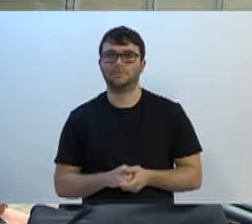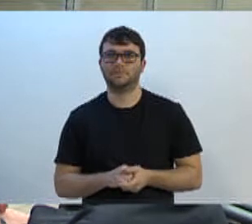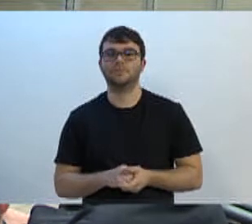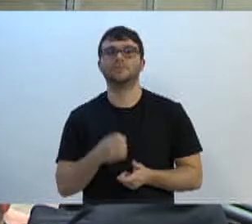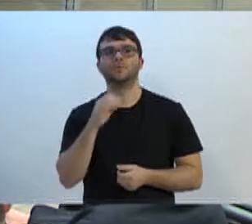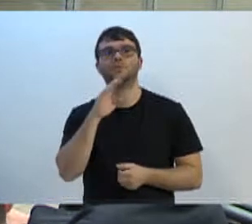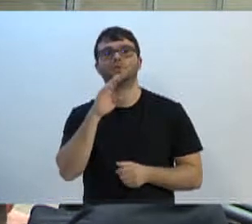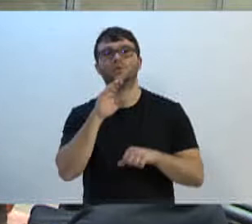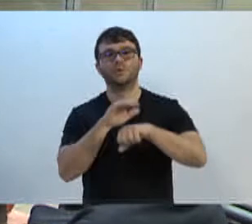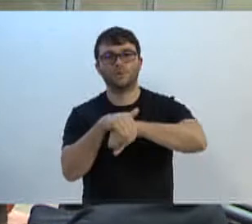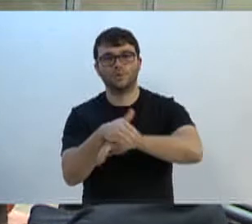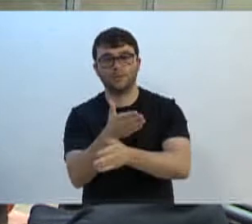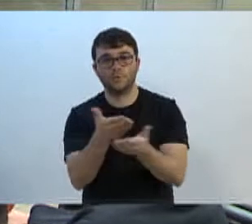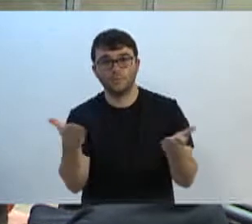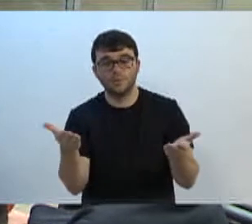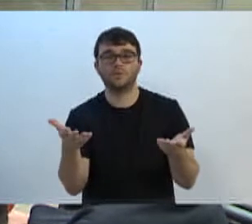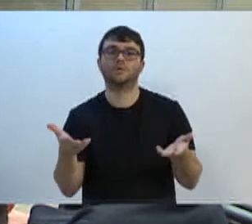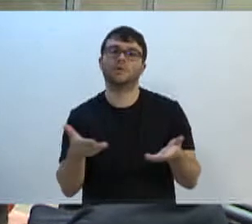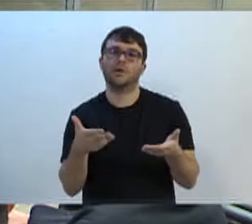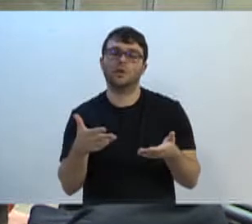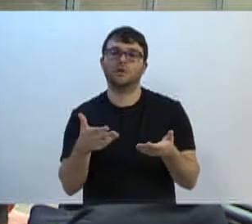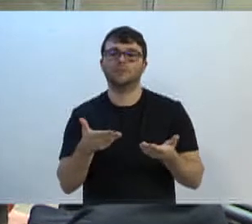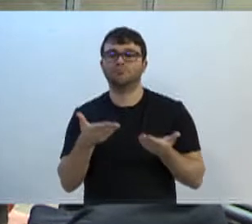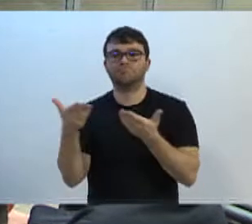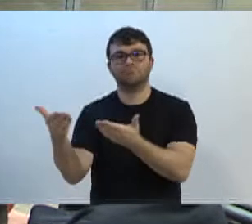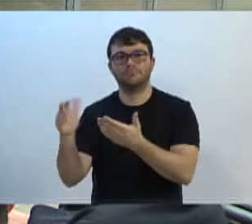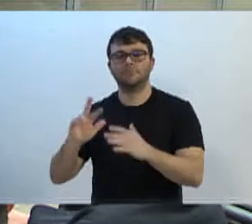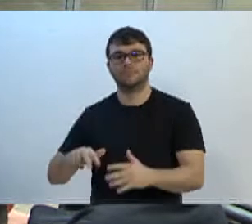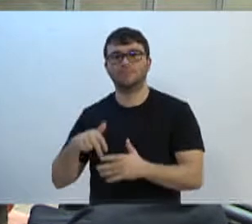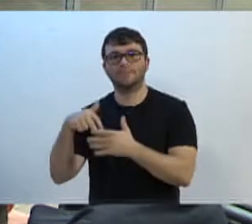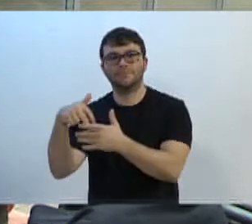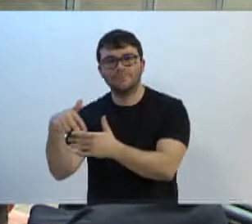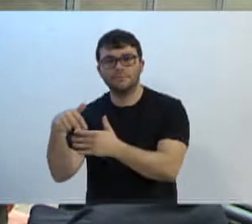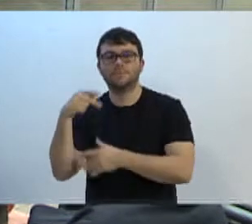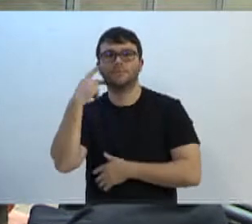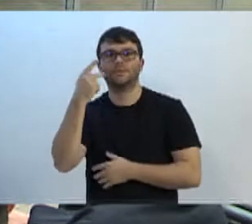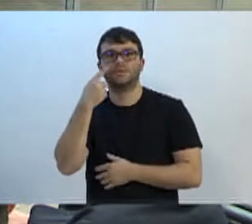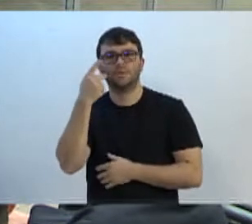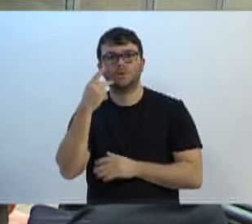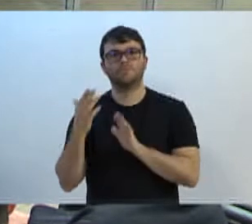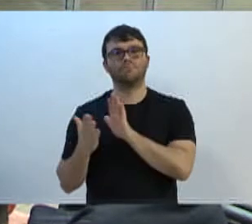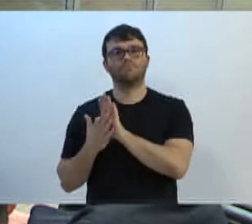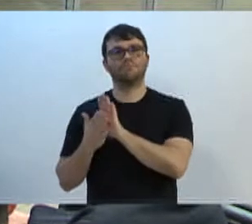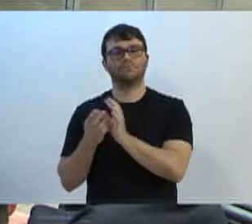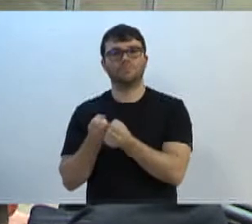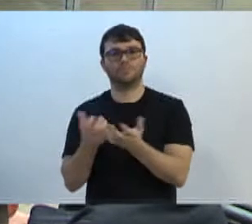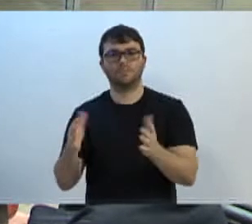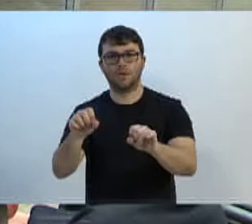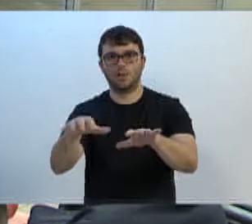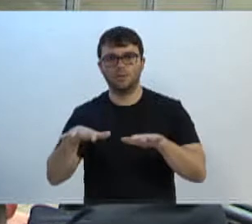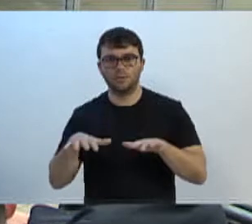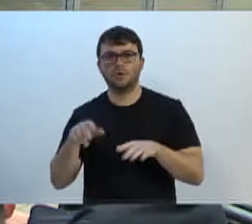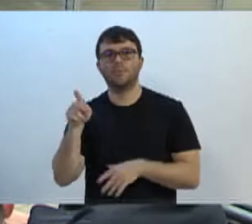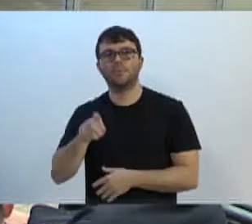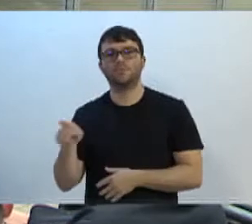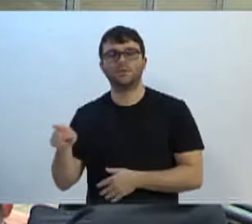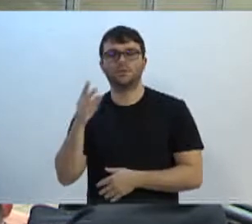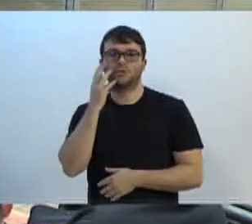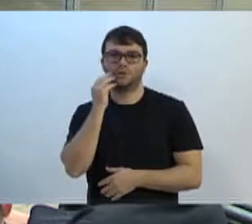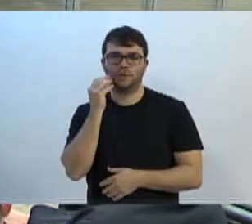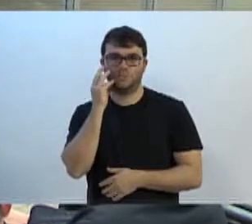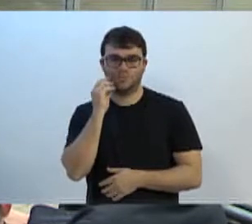Boa noite a todos passo então a palavra ao Vereador proponente o vereador Professor Gilson